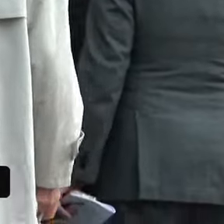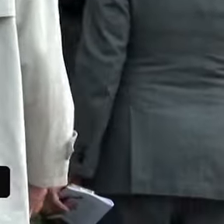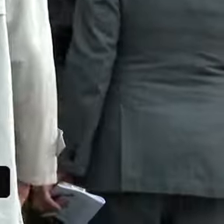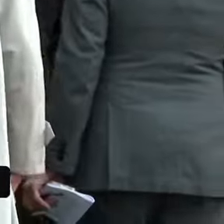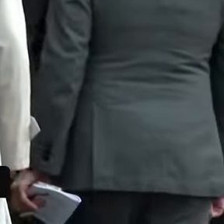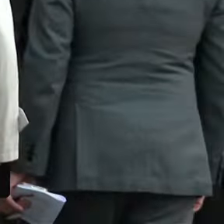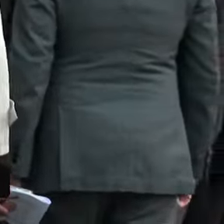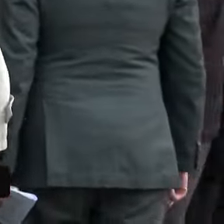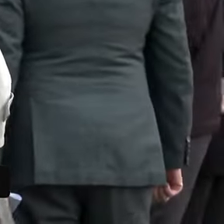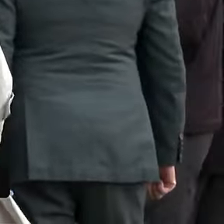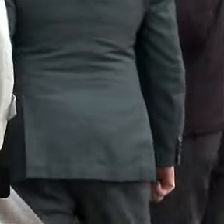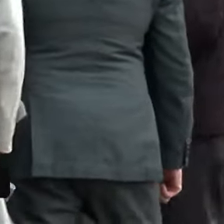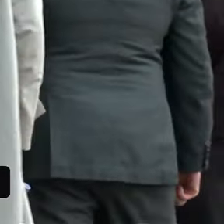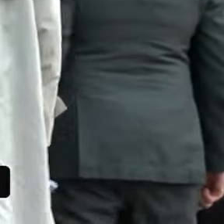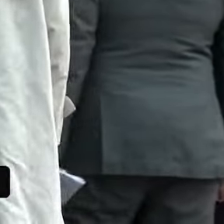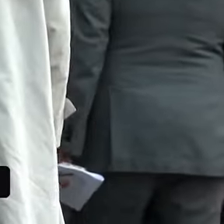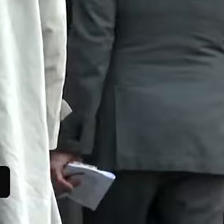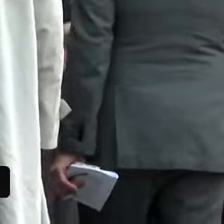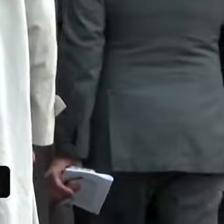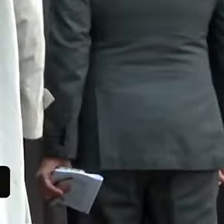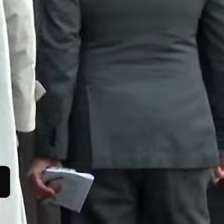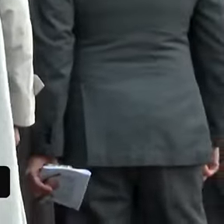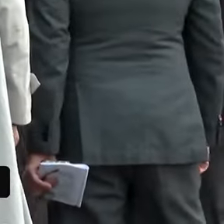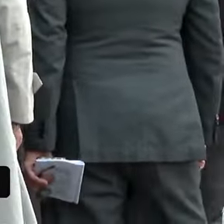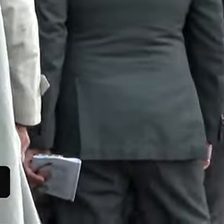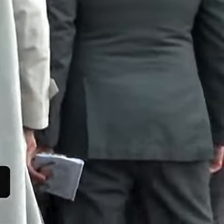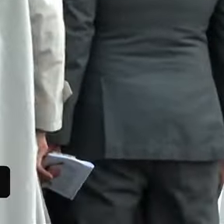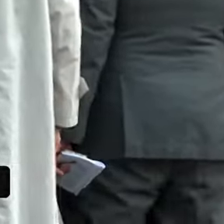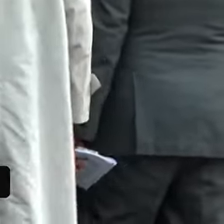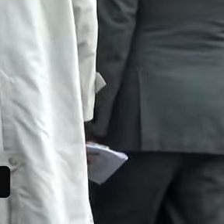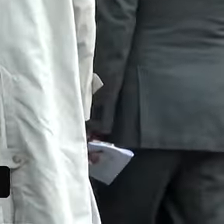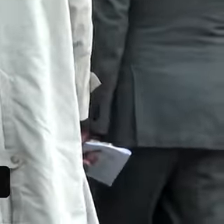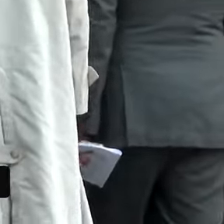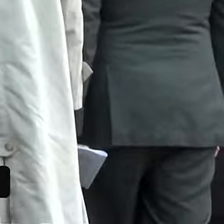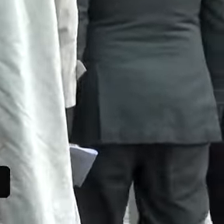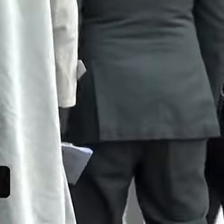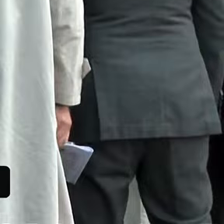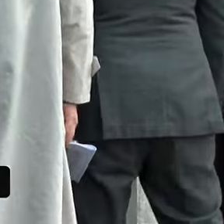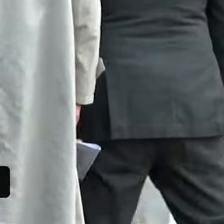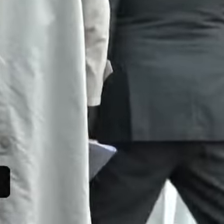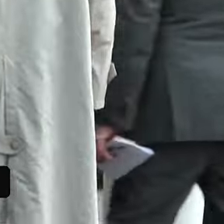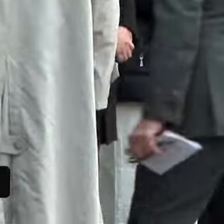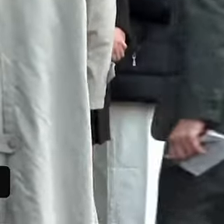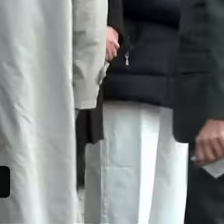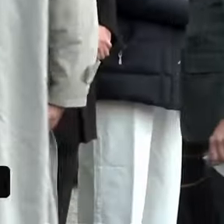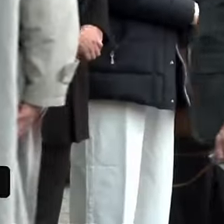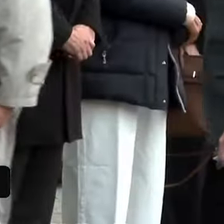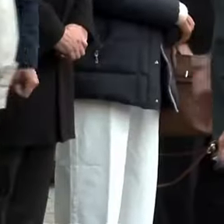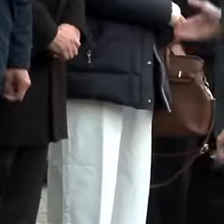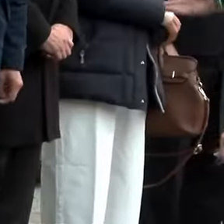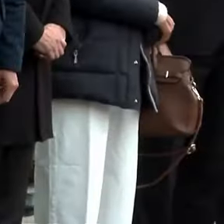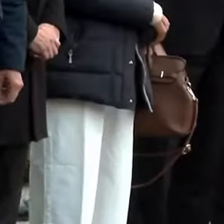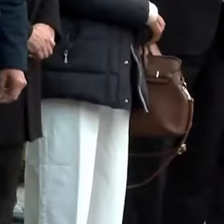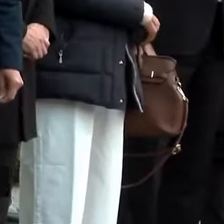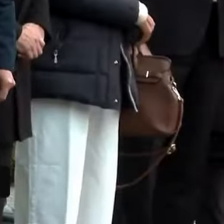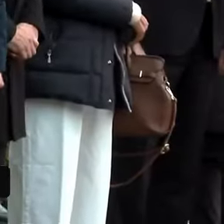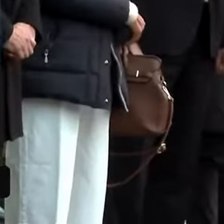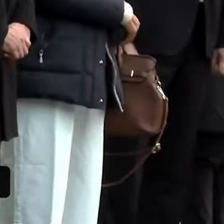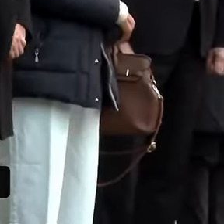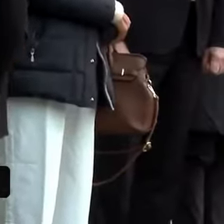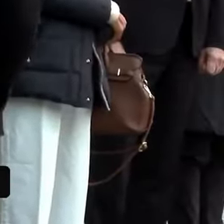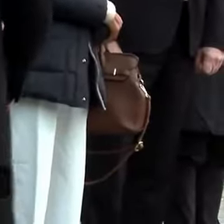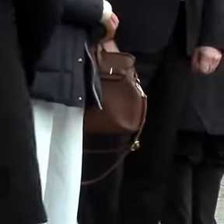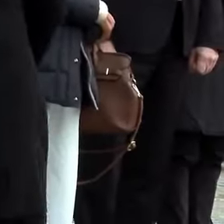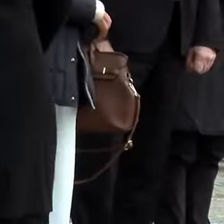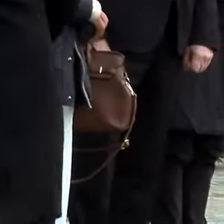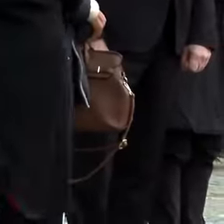primeiro-ministro alemão, com o presidente alemão, perdoe, em Berlim. O presidente Lula chegou ontem